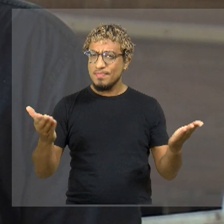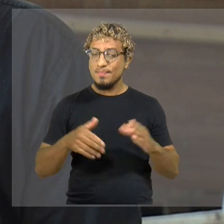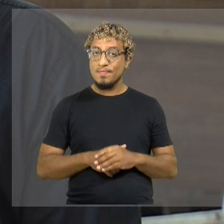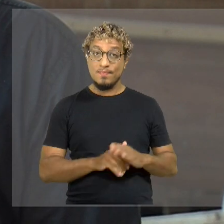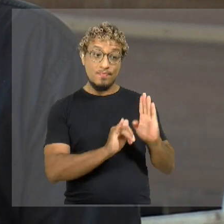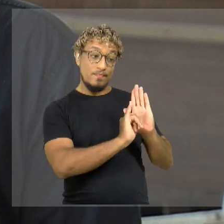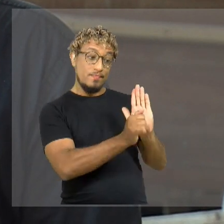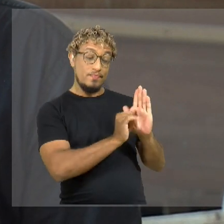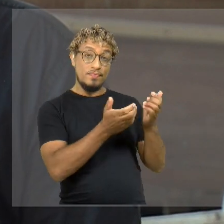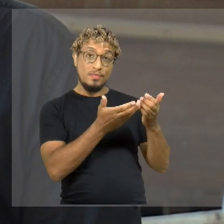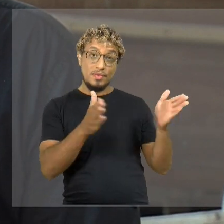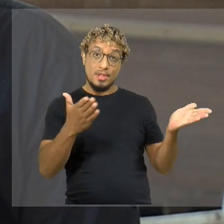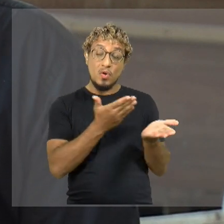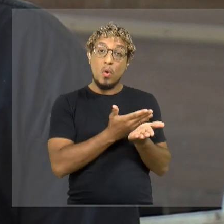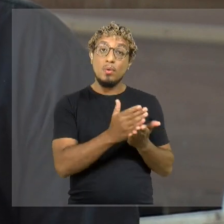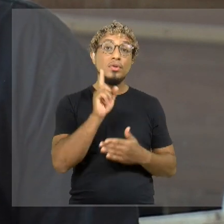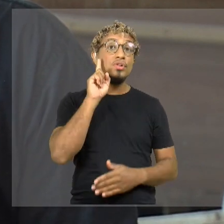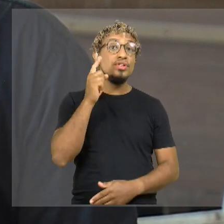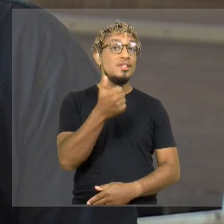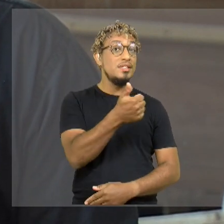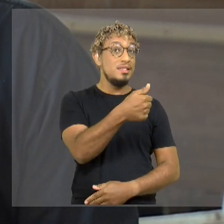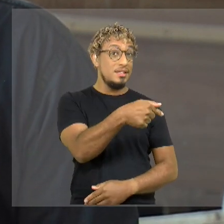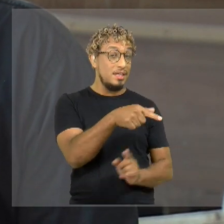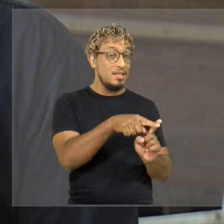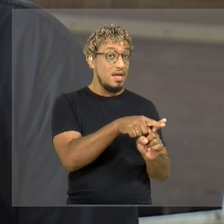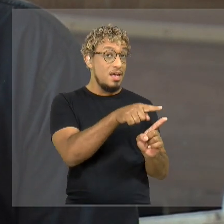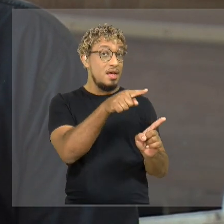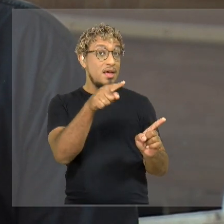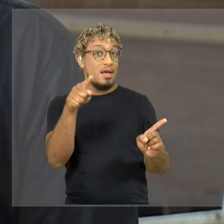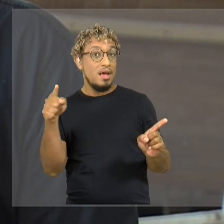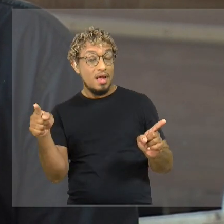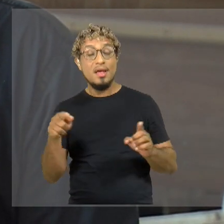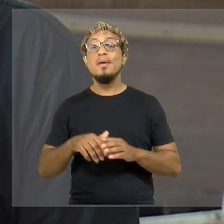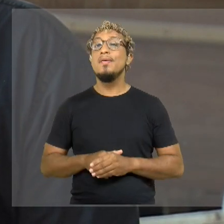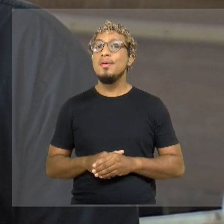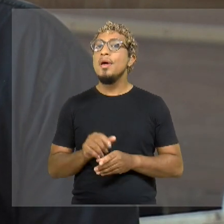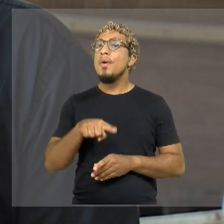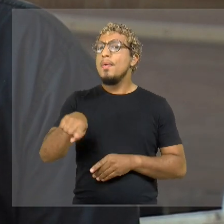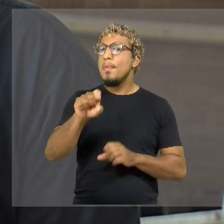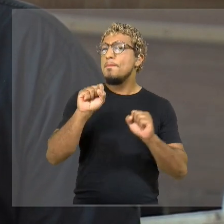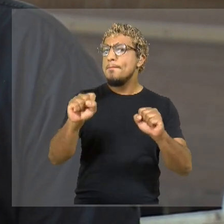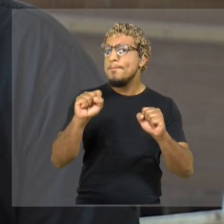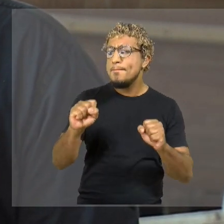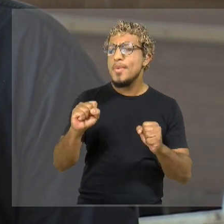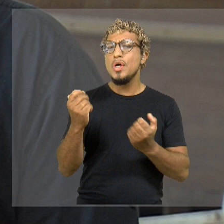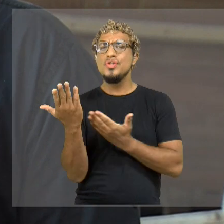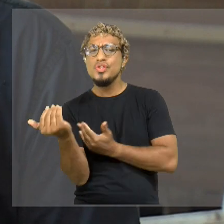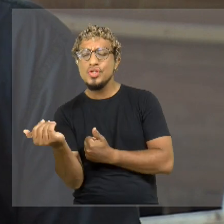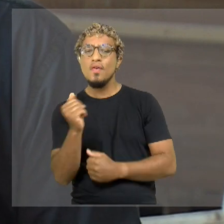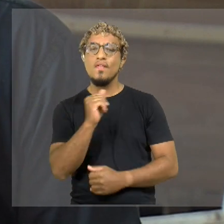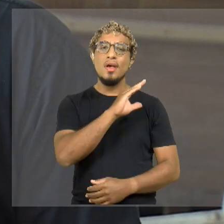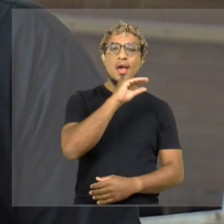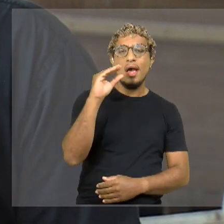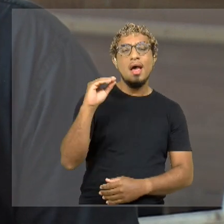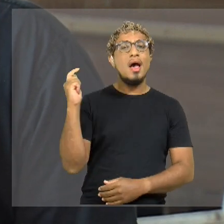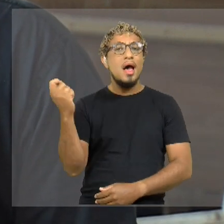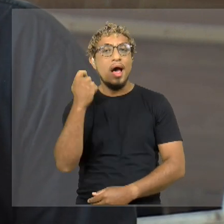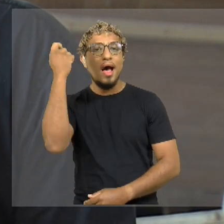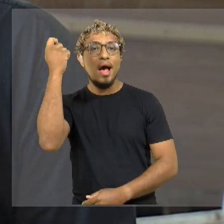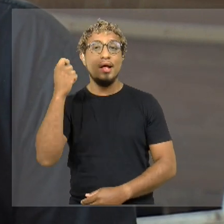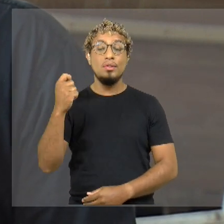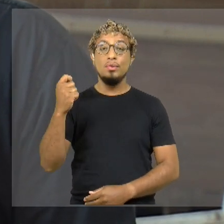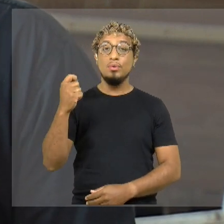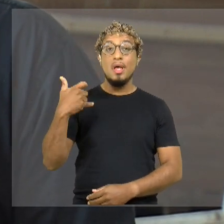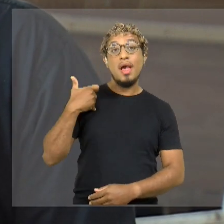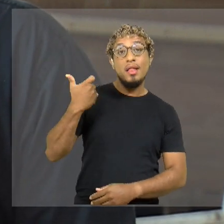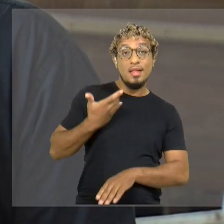aberto desde o dia 17 e podem participar jovens e adultos. Nosso limite é apenas 16 anos para